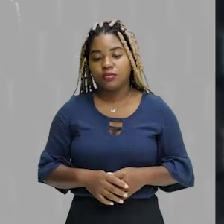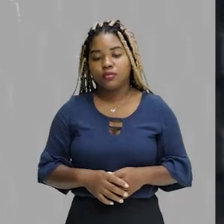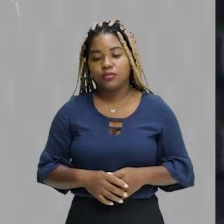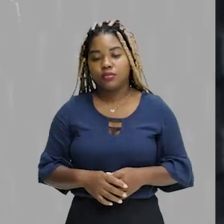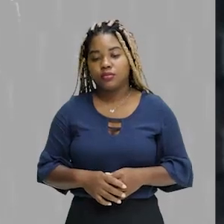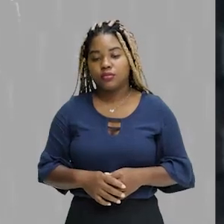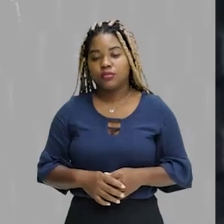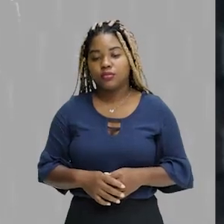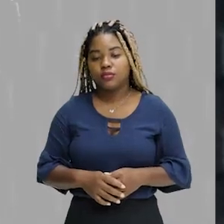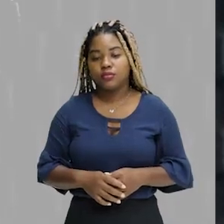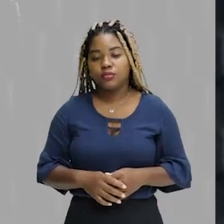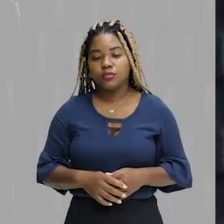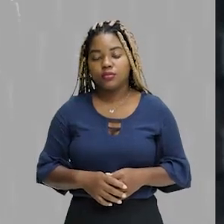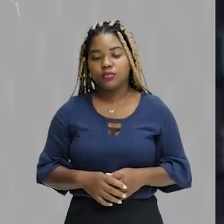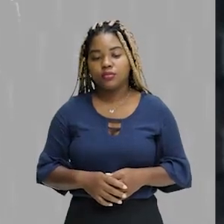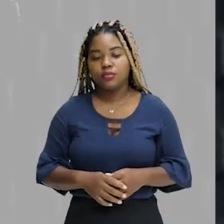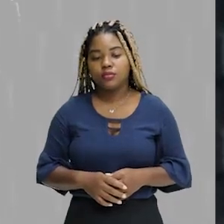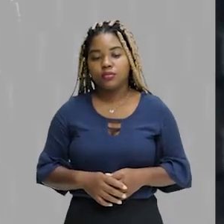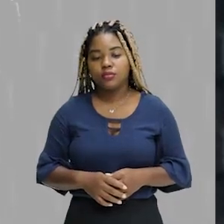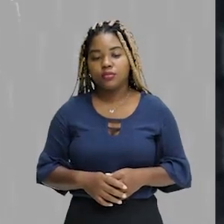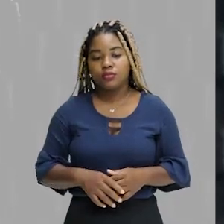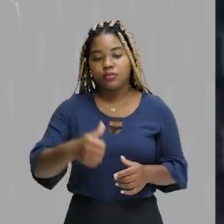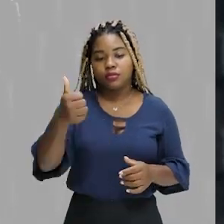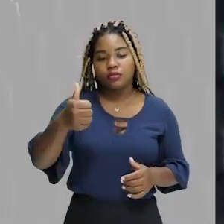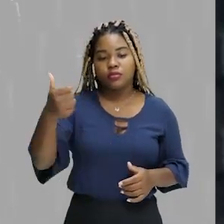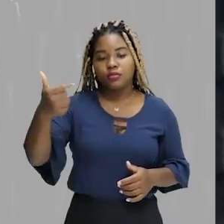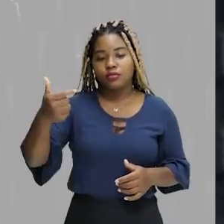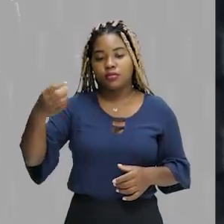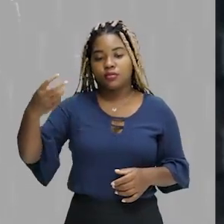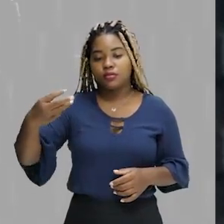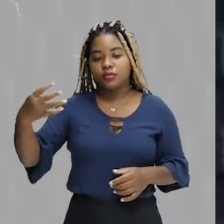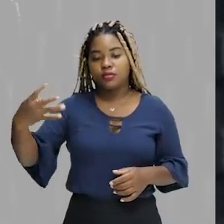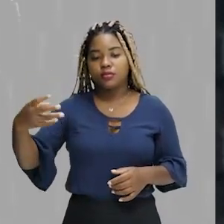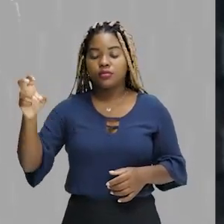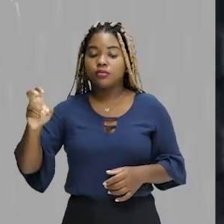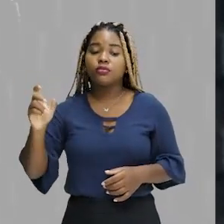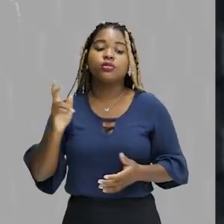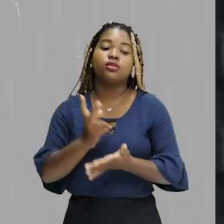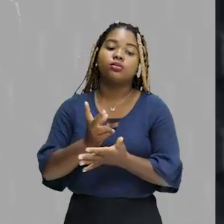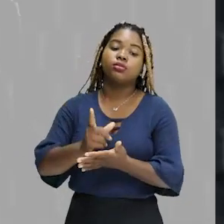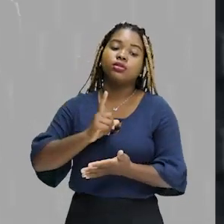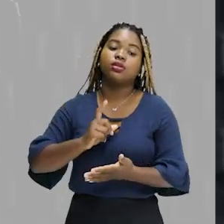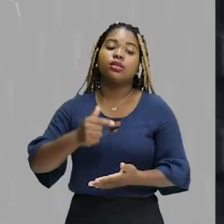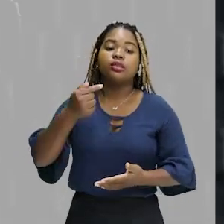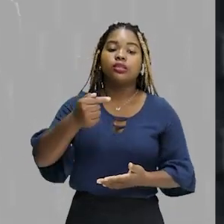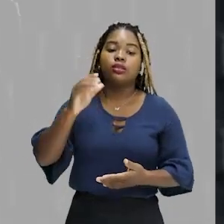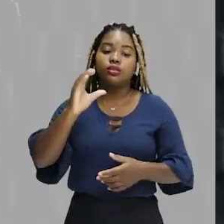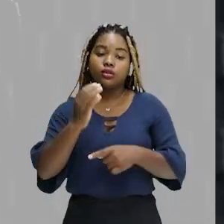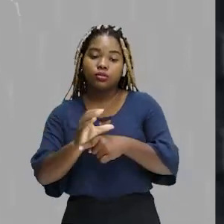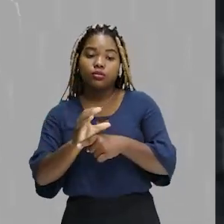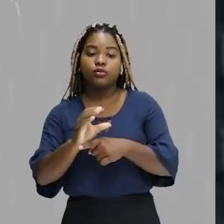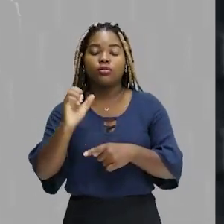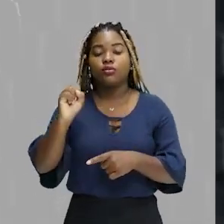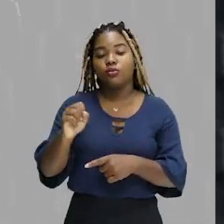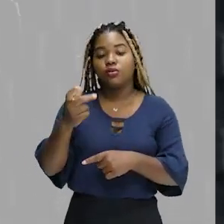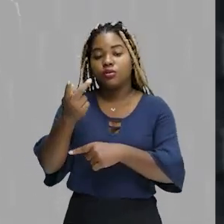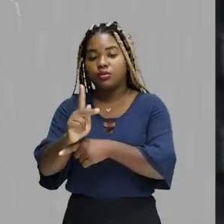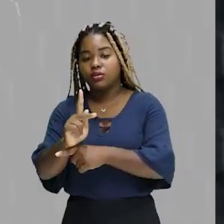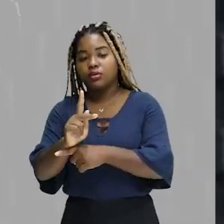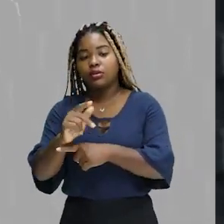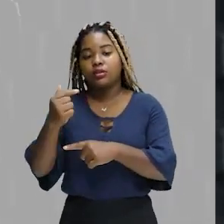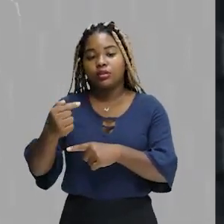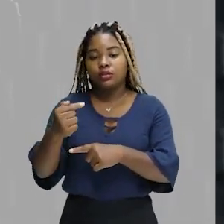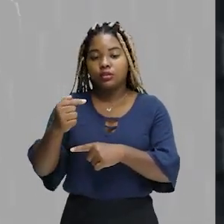compostos. Todos esses, eles apresentam 7 carbonos, 8 hidrogênios e 1 oxigênio. Bom,